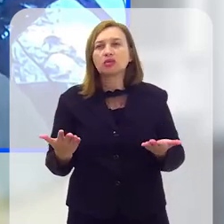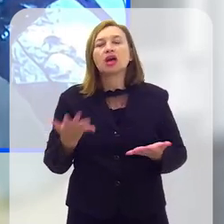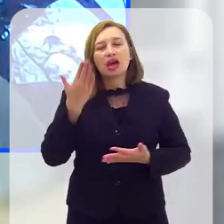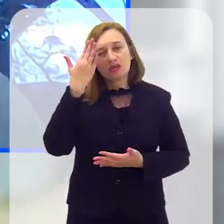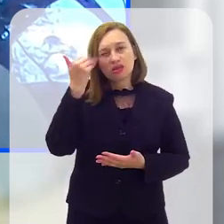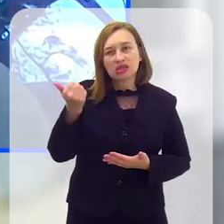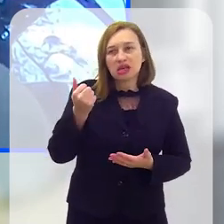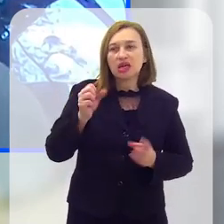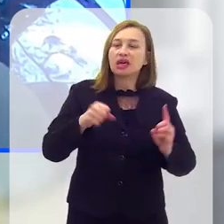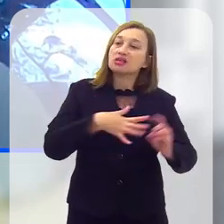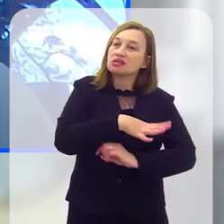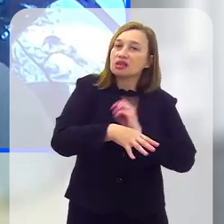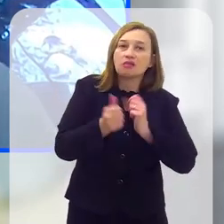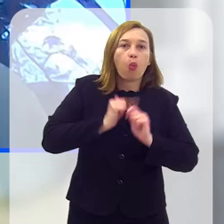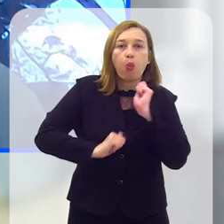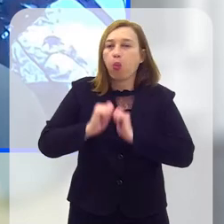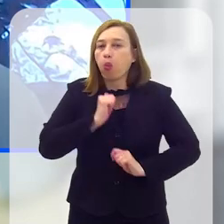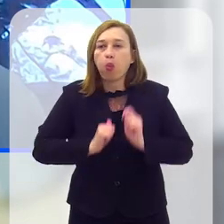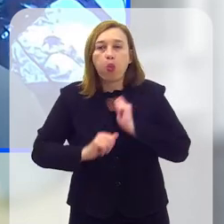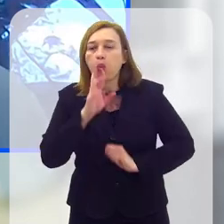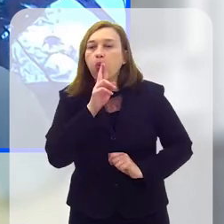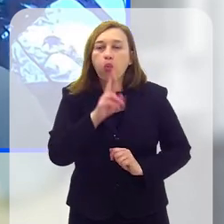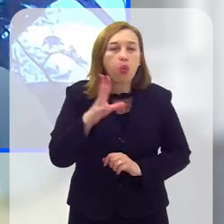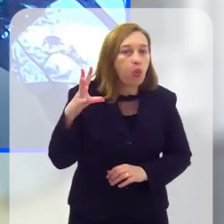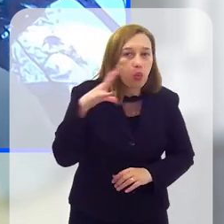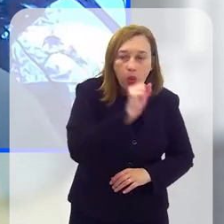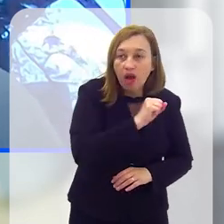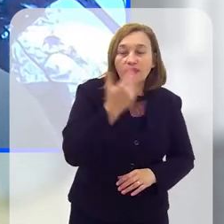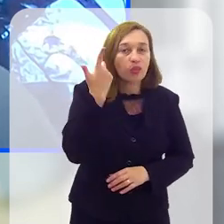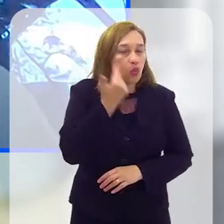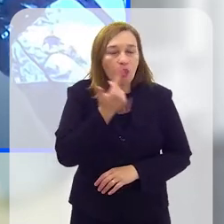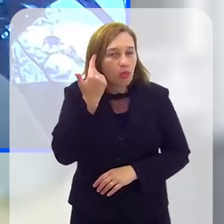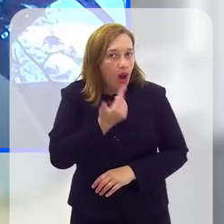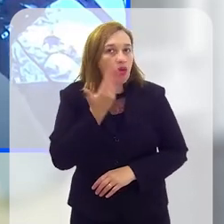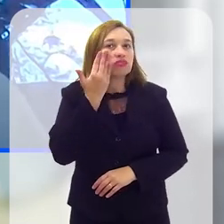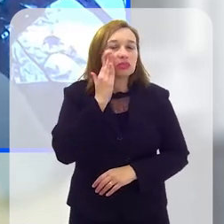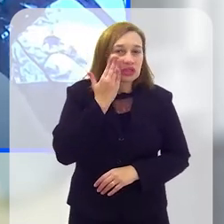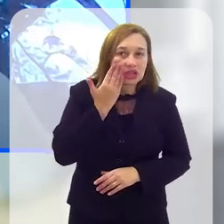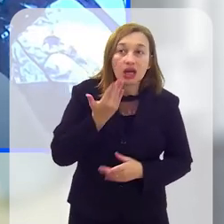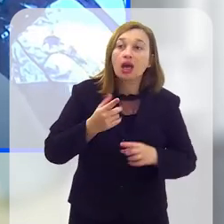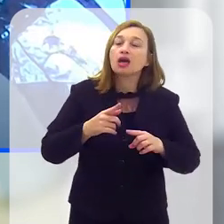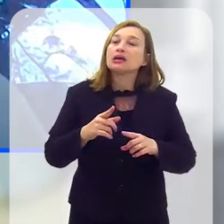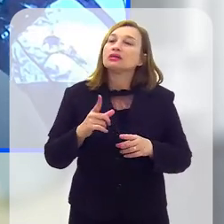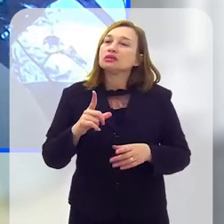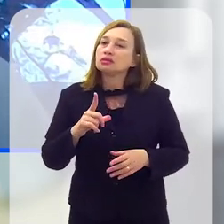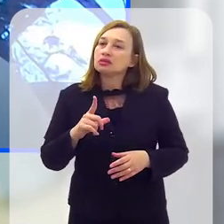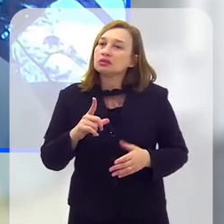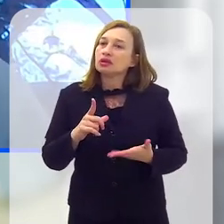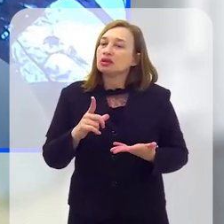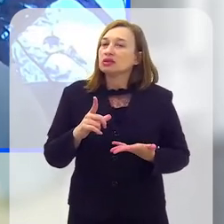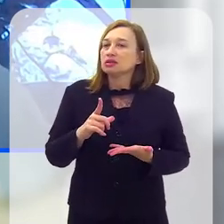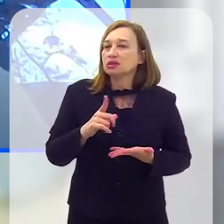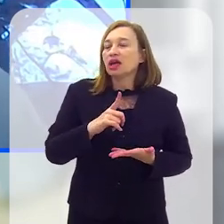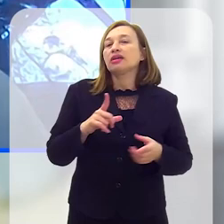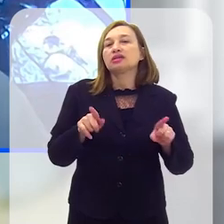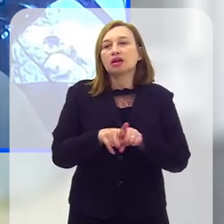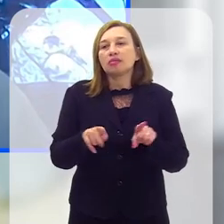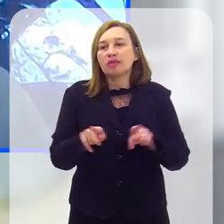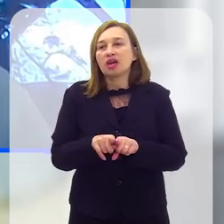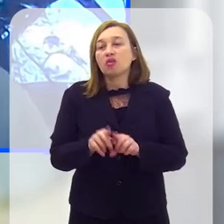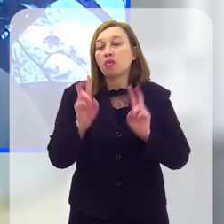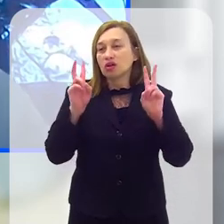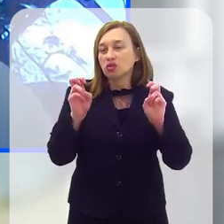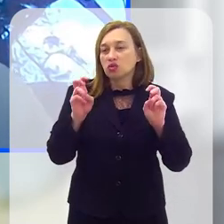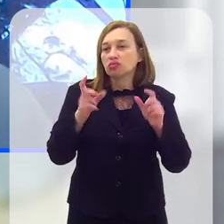Então, eu sei que a sociedade ela anseia por um resultado mais rápido, é natural, é compreensível. Existe um passivo